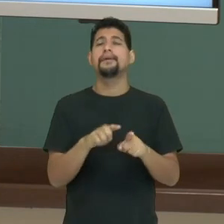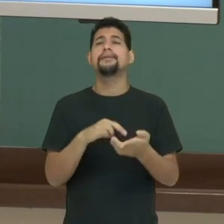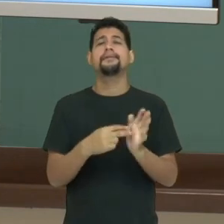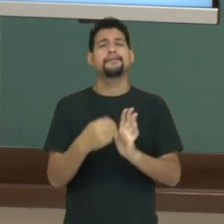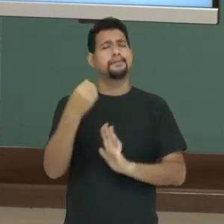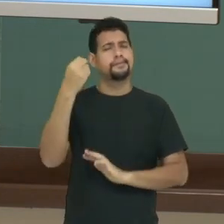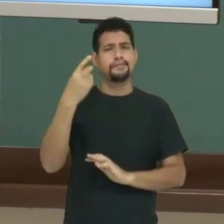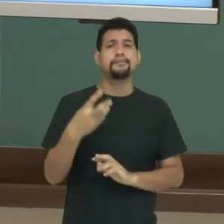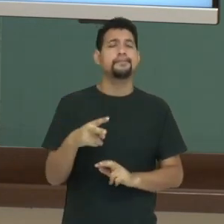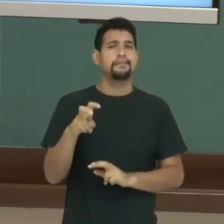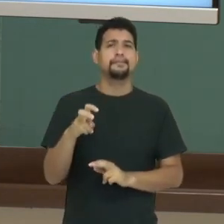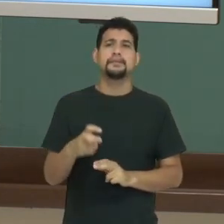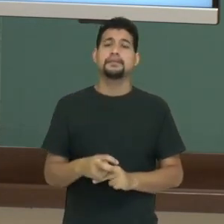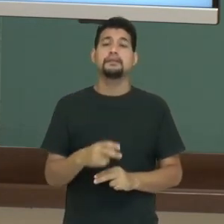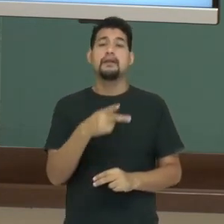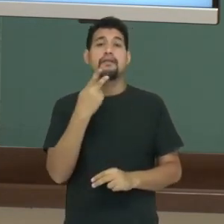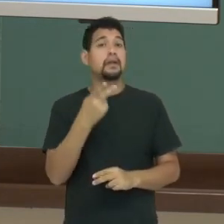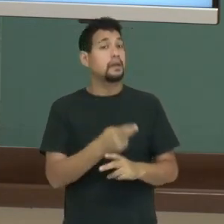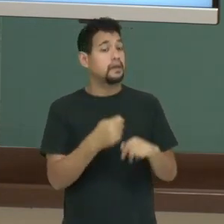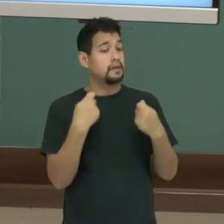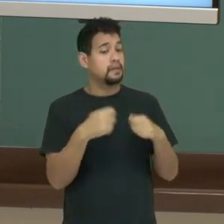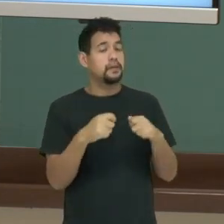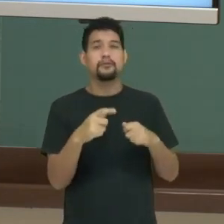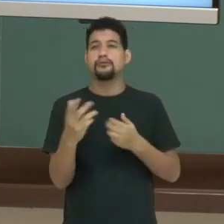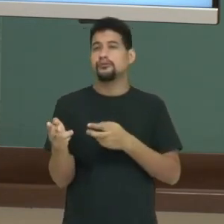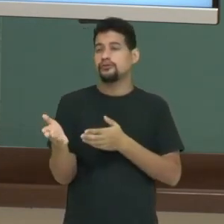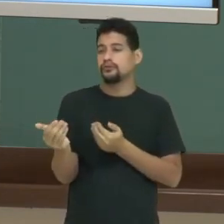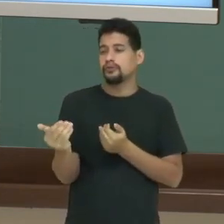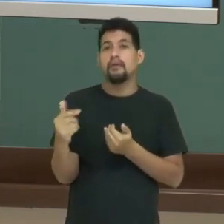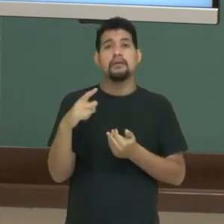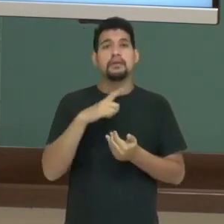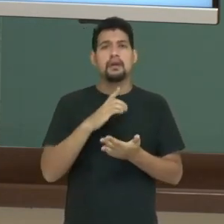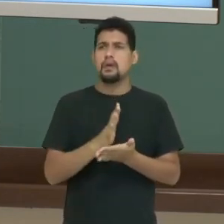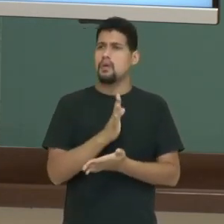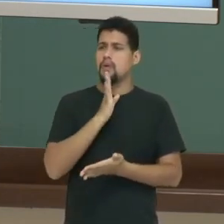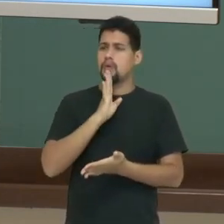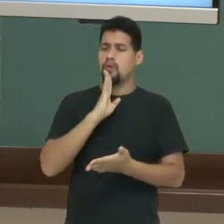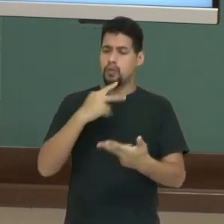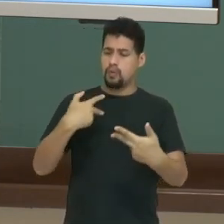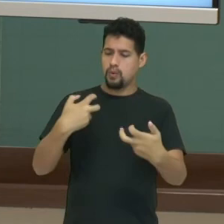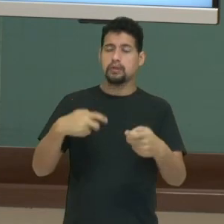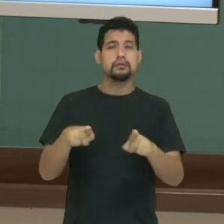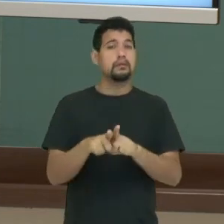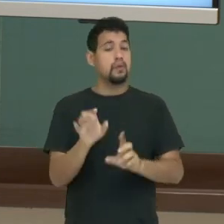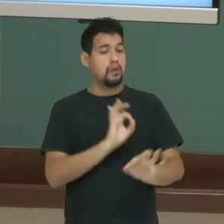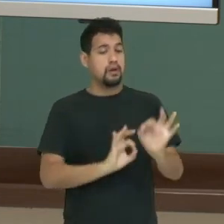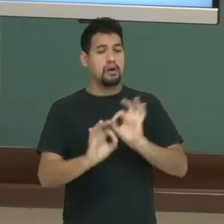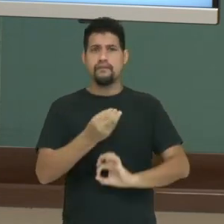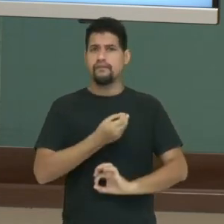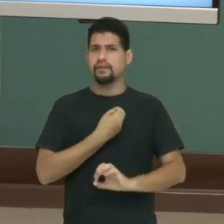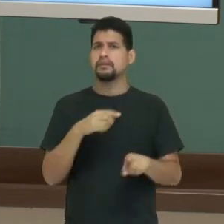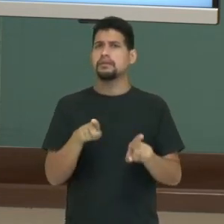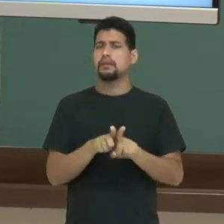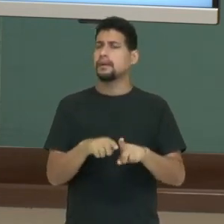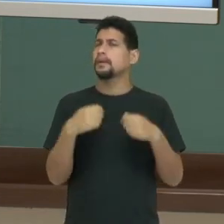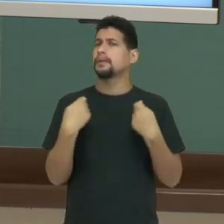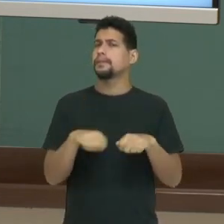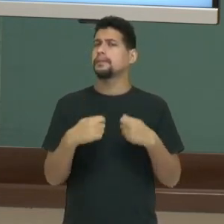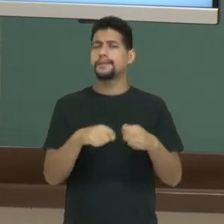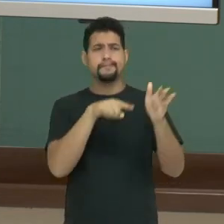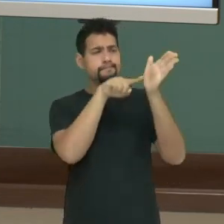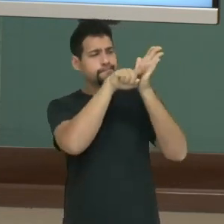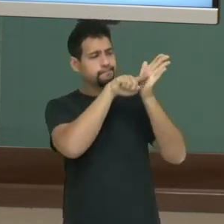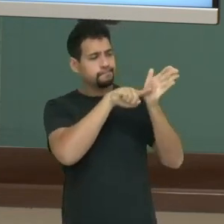menciona isso, ele menciona que é necessário o jovem ter autoconhecimento, organização e também